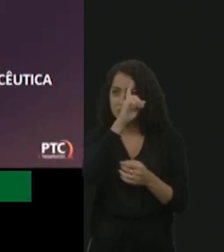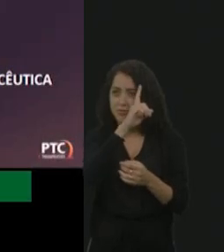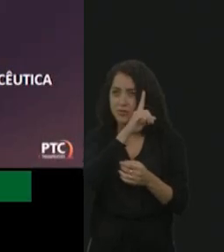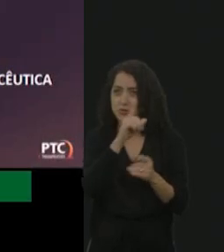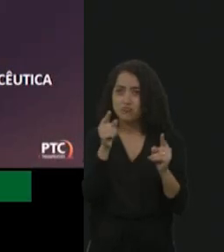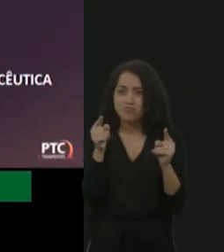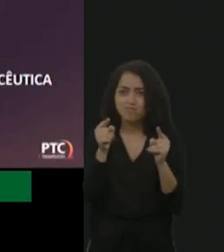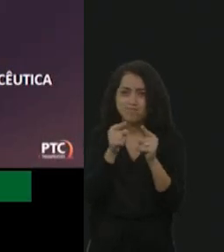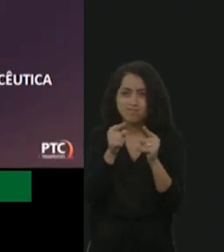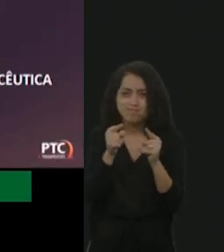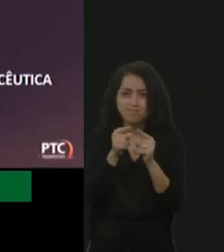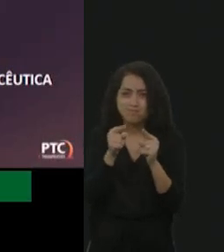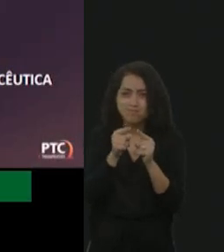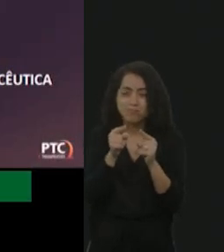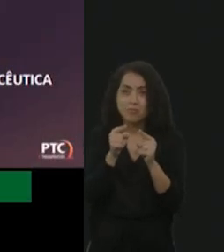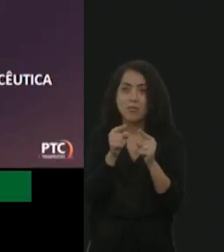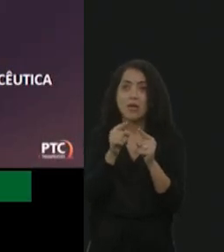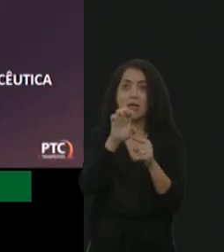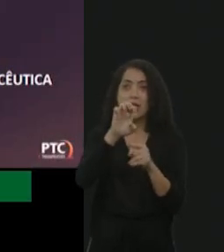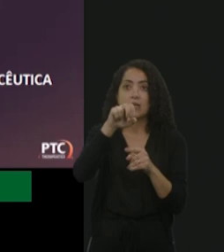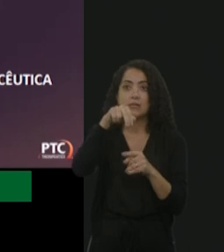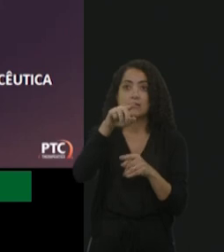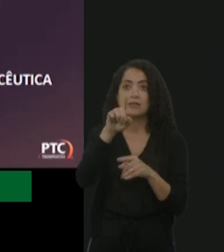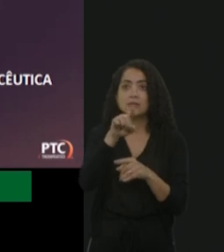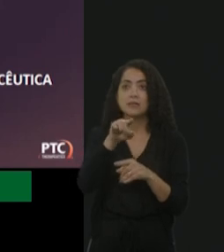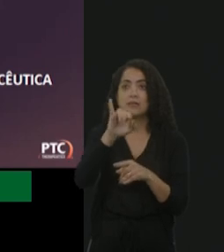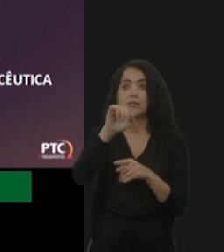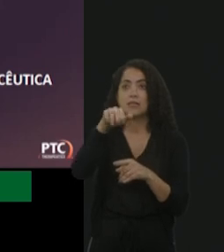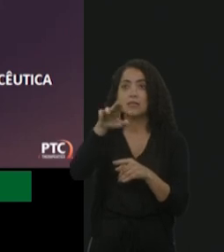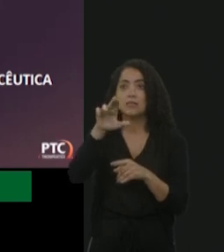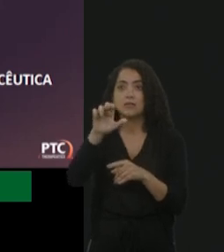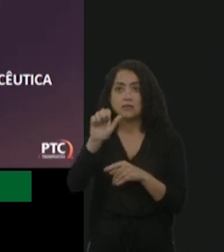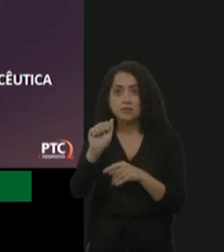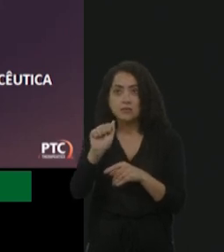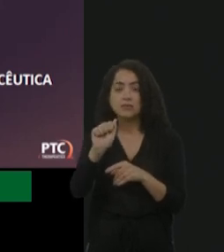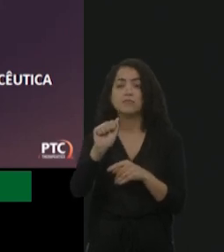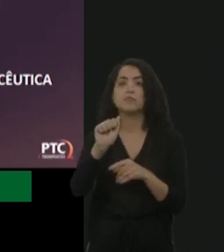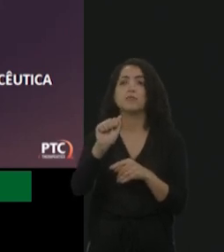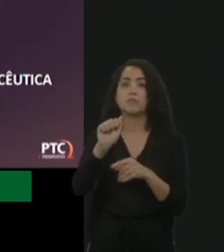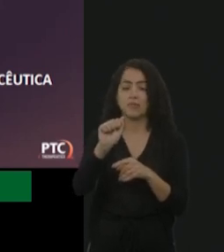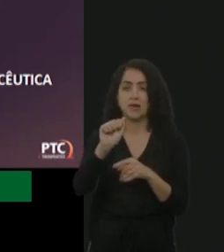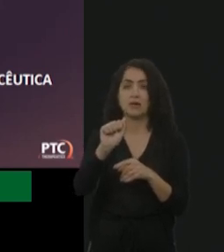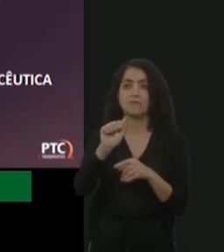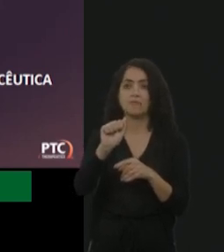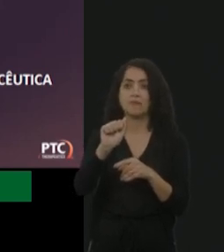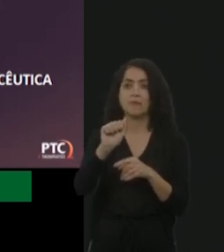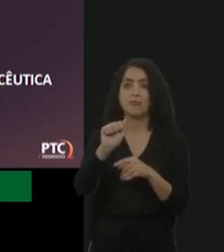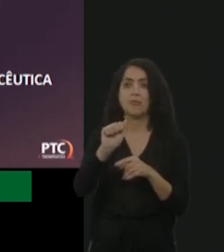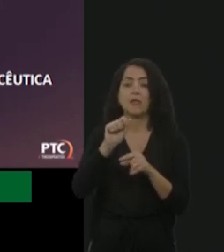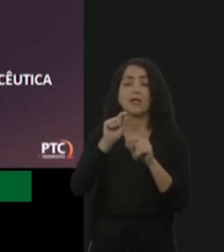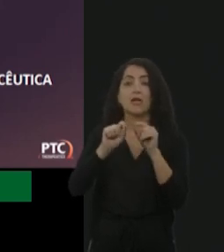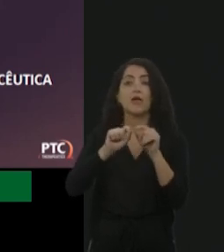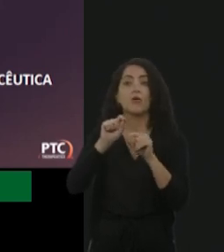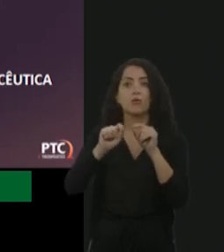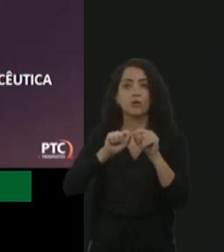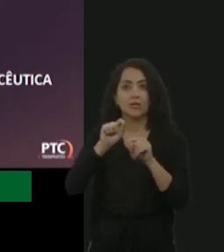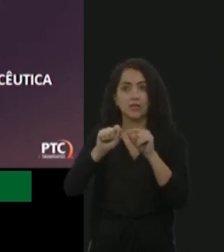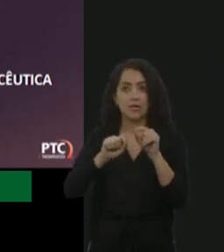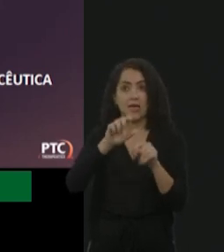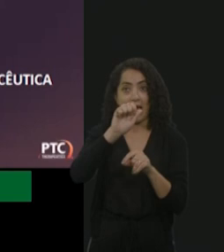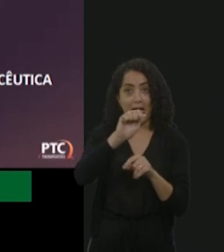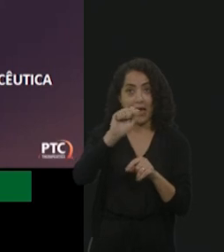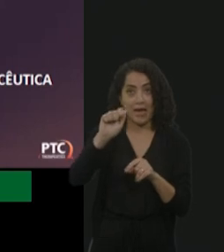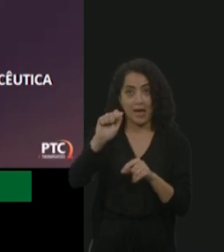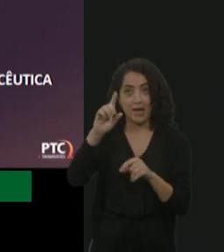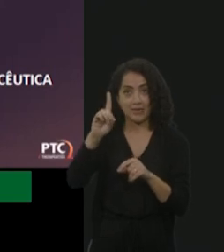encurtar essa enzima, né, a descarboxilase dos aminoácidos L-aromáticos, eu sempre vou falar AADC,